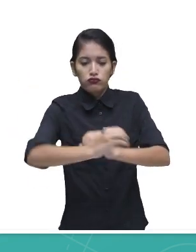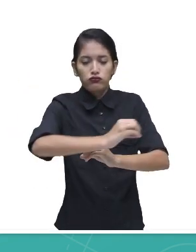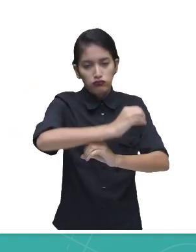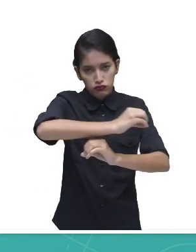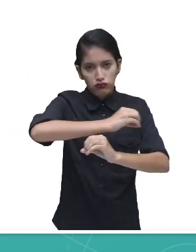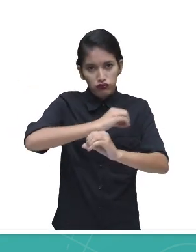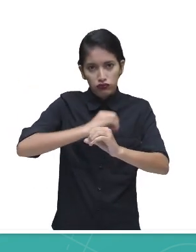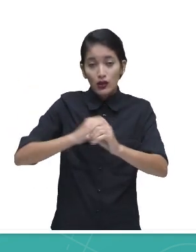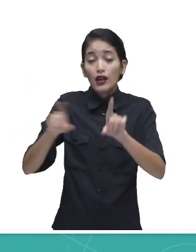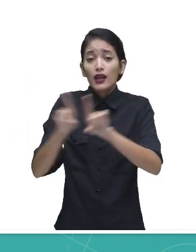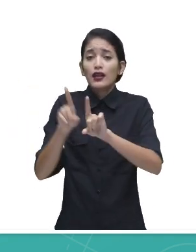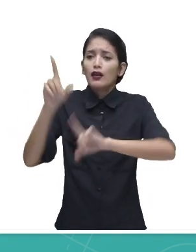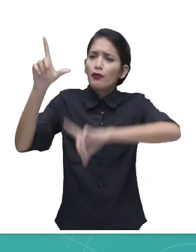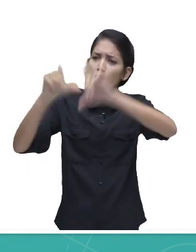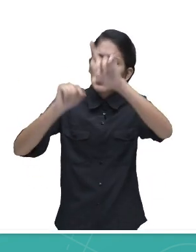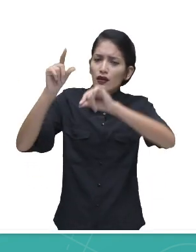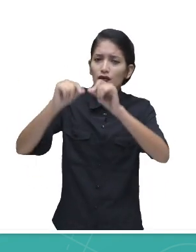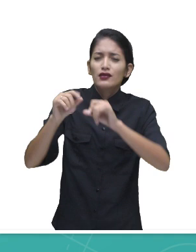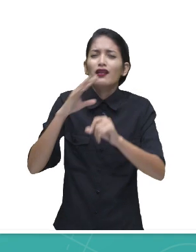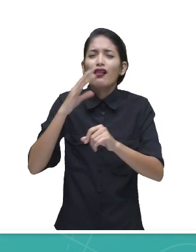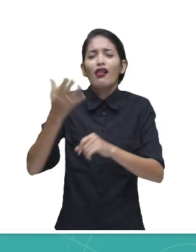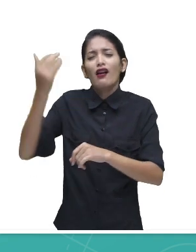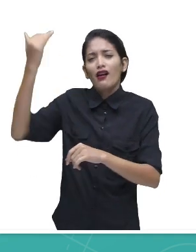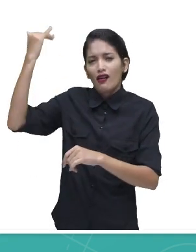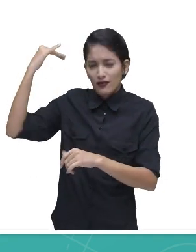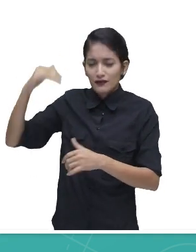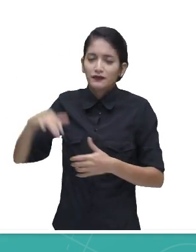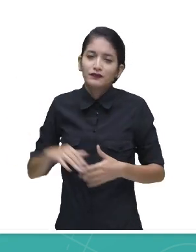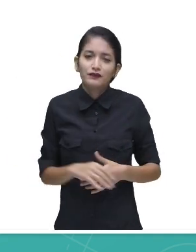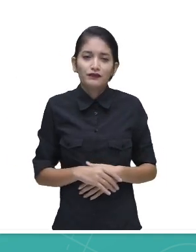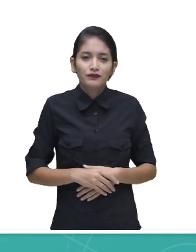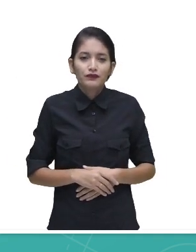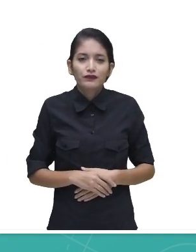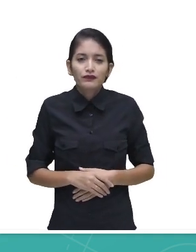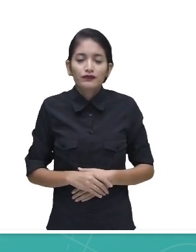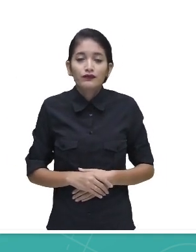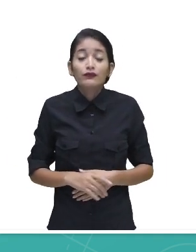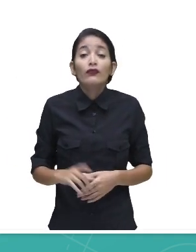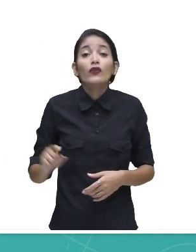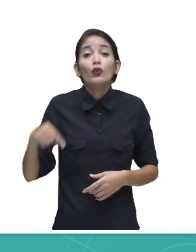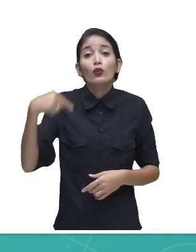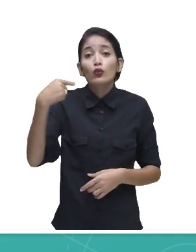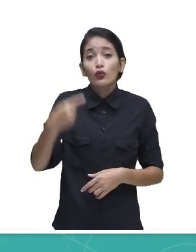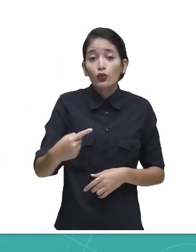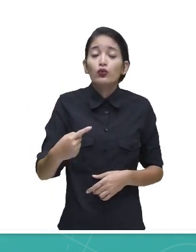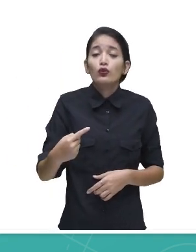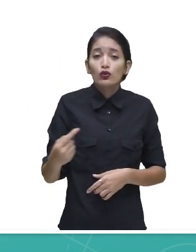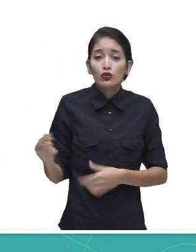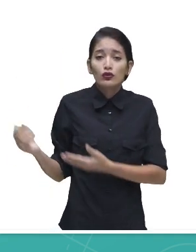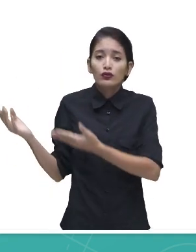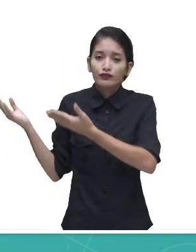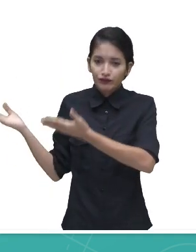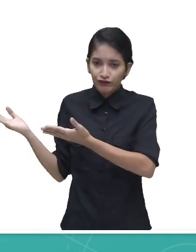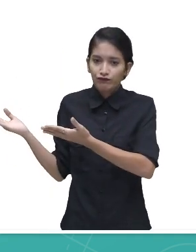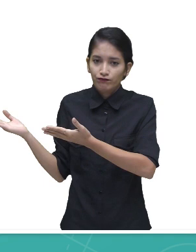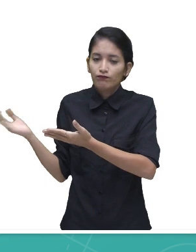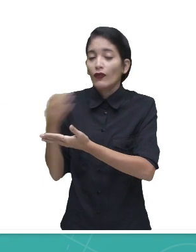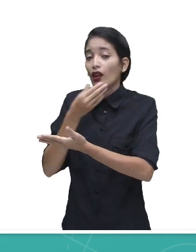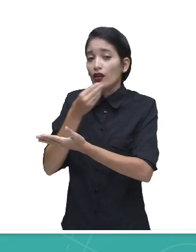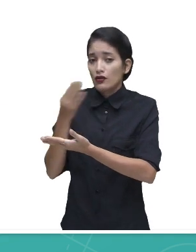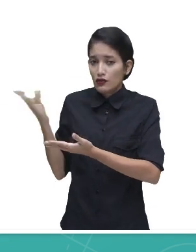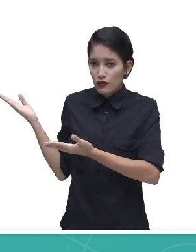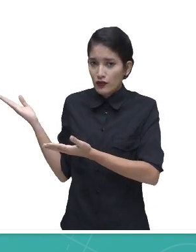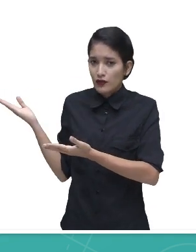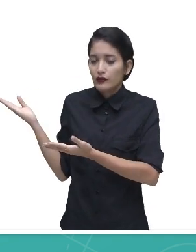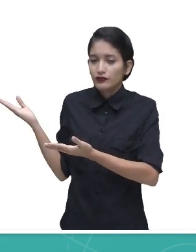planetas e as estrelas conhecidas na época. Né? O outro modelo é o heliocêntrico. O heliocêntrico,